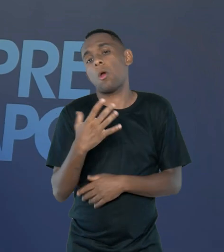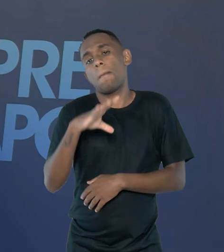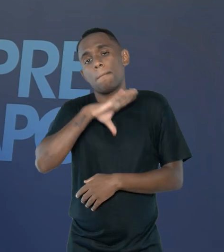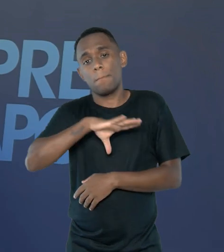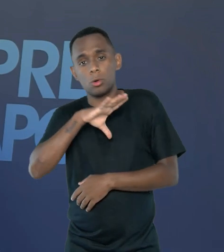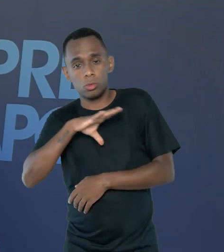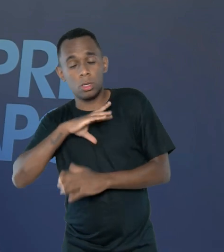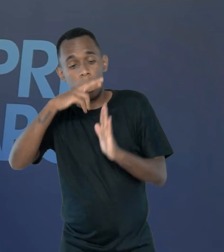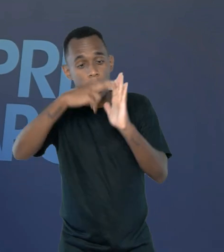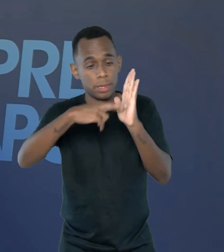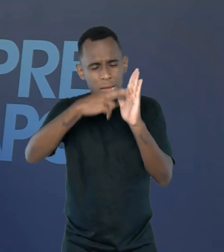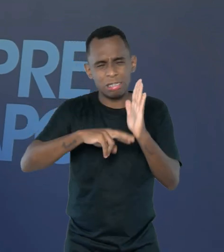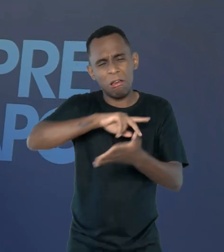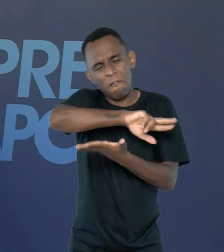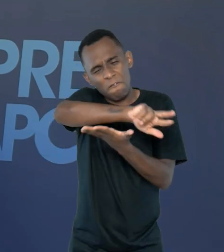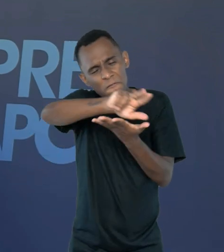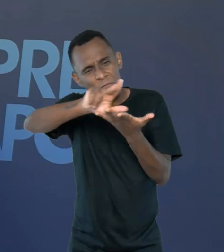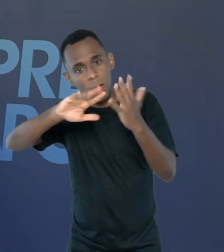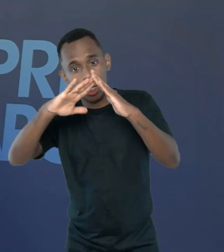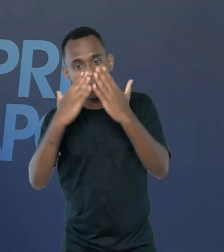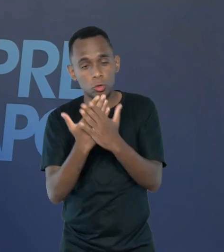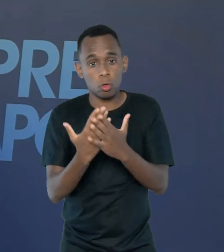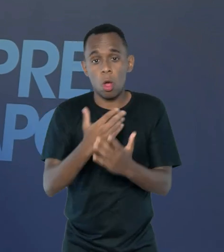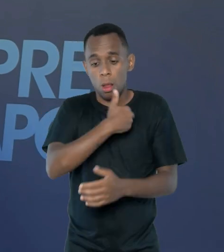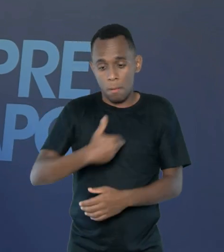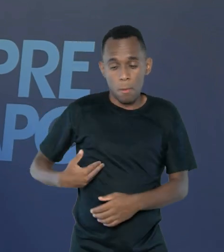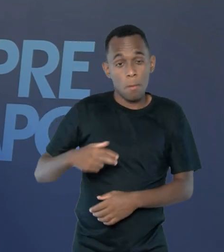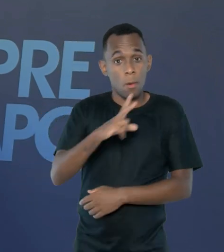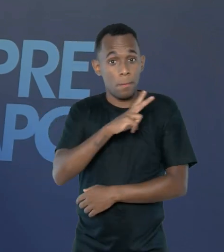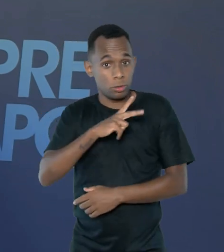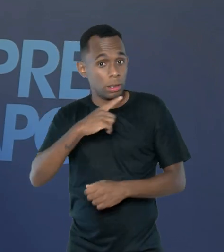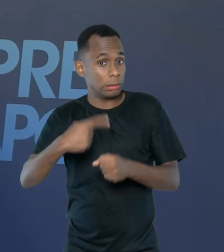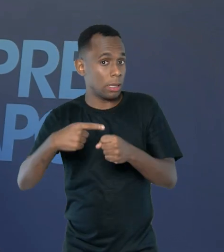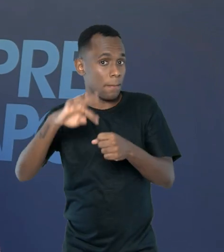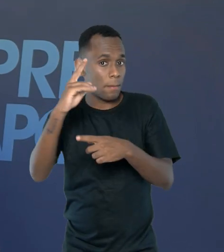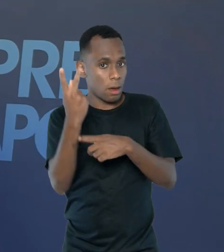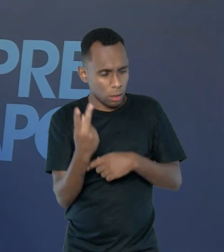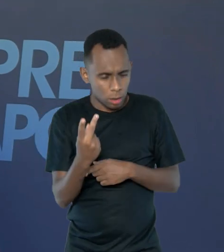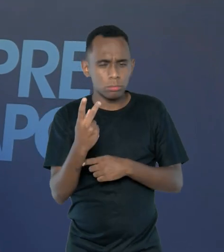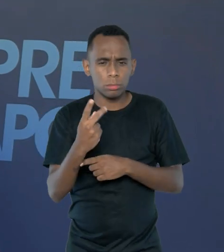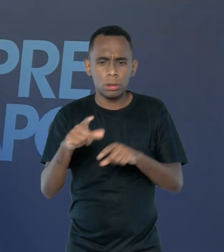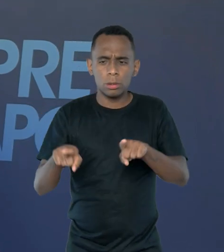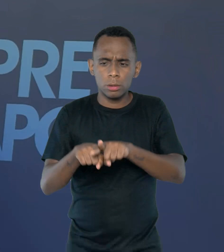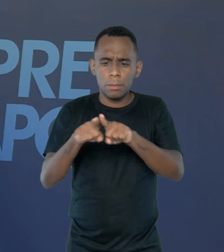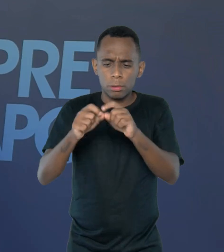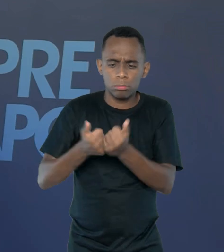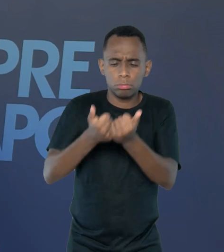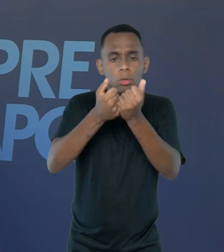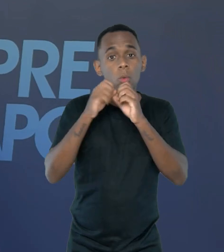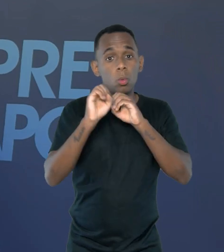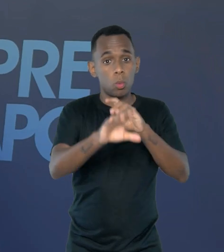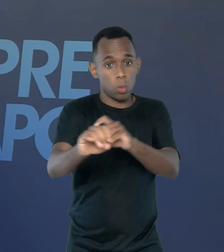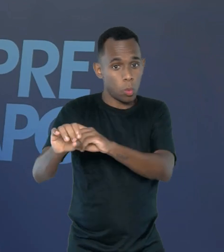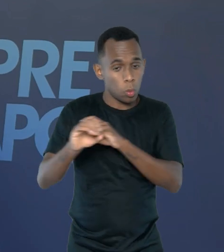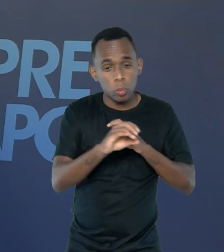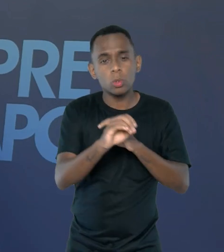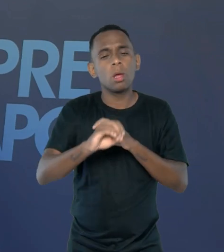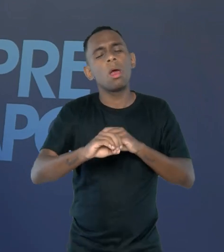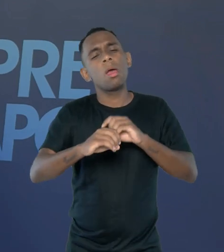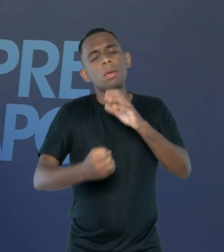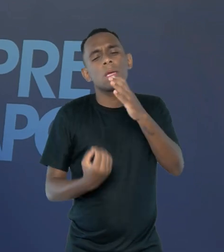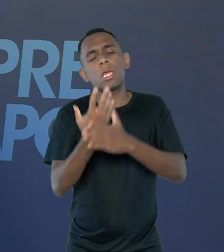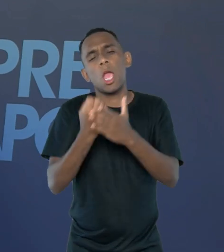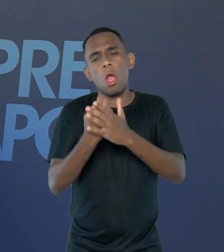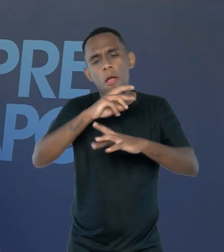e Redação em várias escolas públicas e privadas de Belo Horizonte, assessora de ensino e coautora de